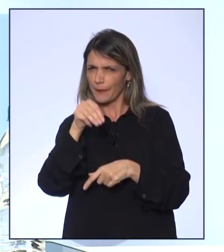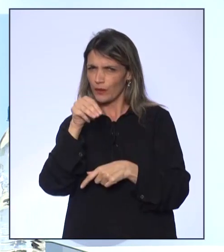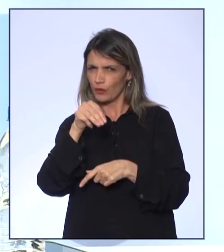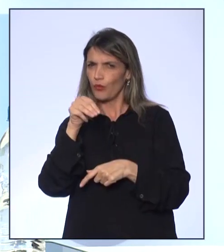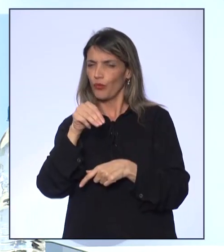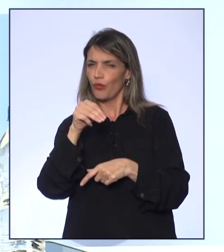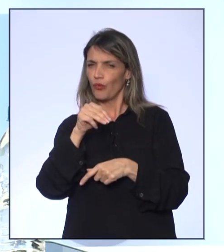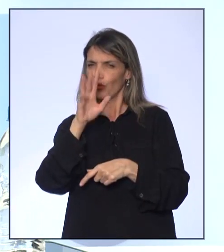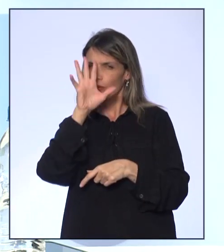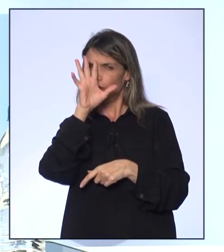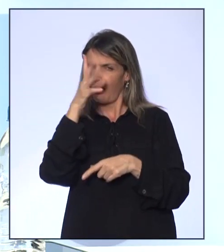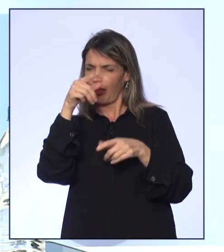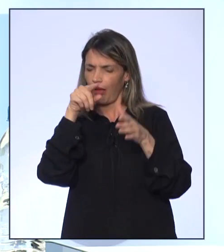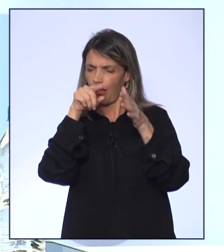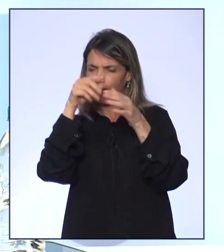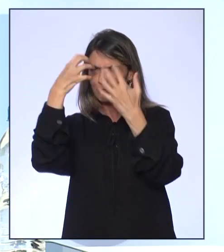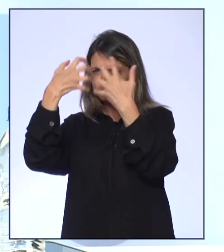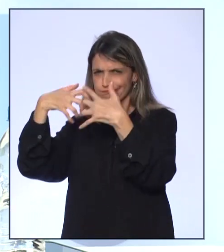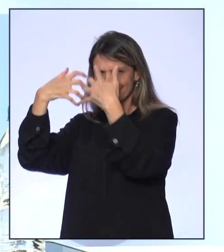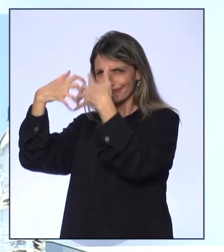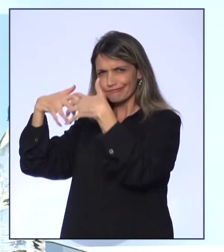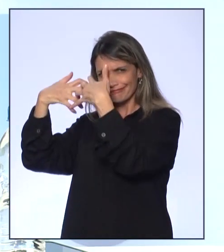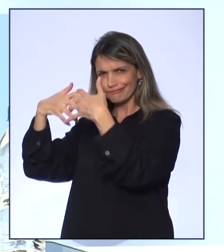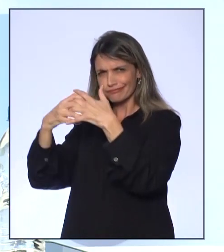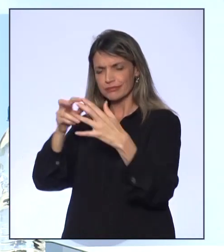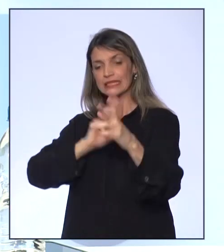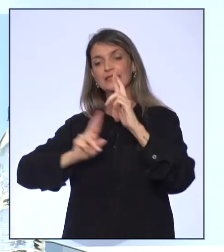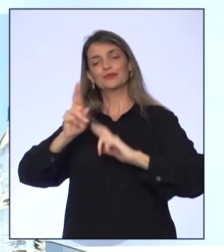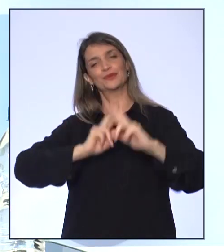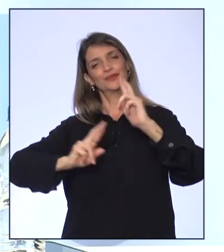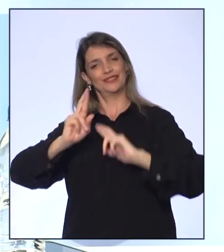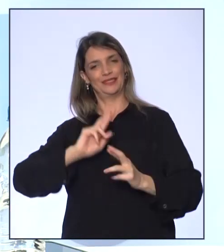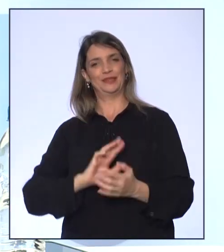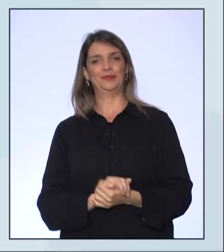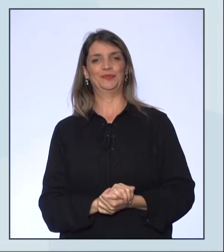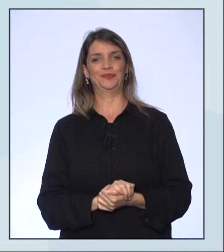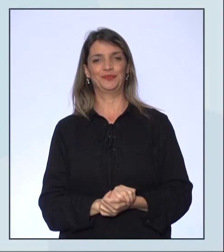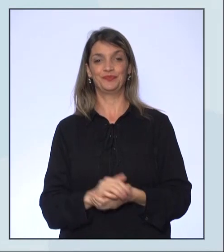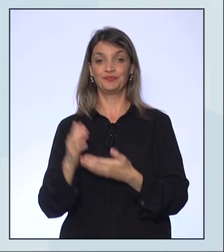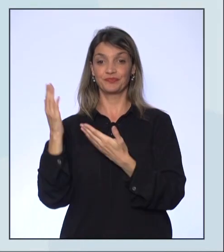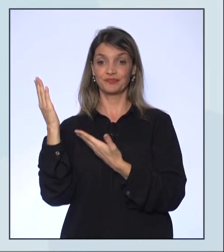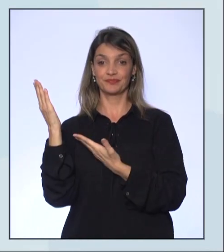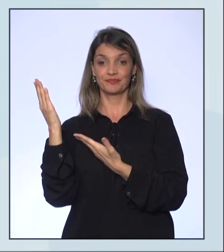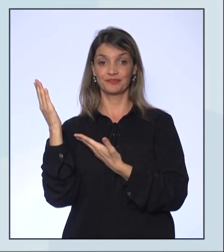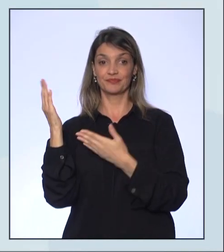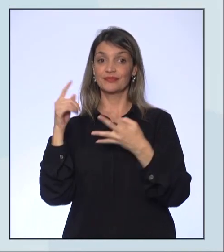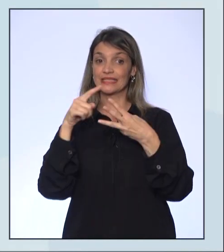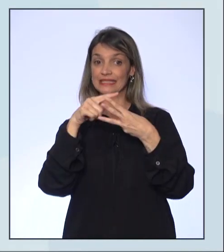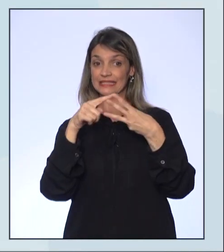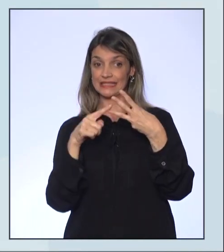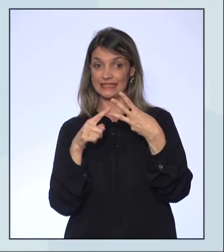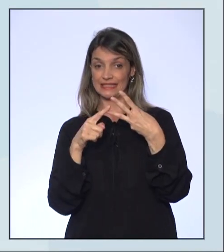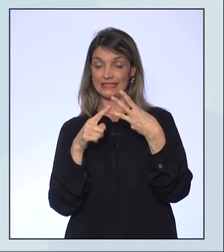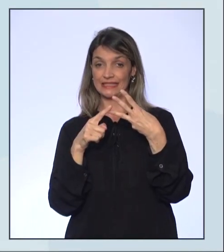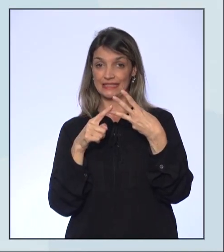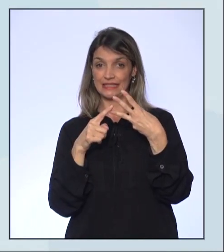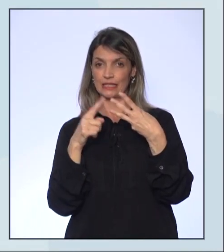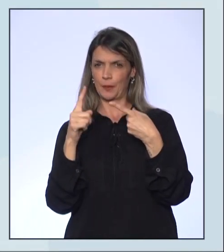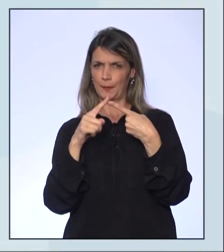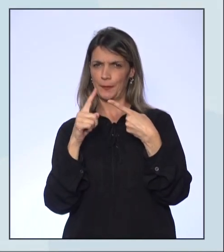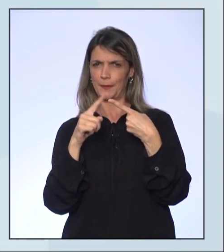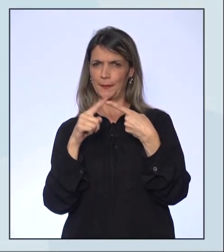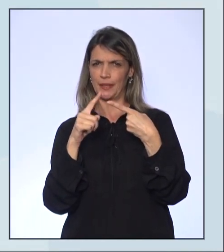para poder refletir e colocar suas contribuições no chat. Então, vai aparecer aí para vocês 3 questões. A